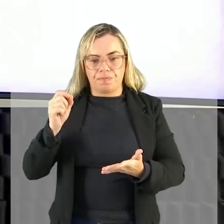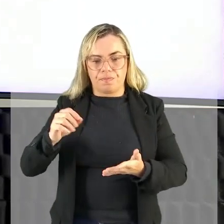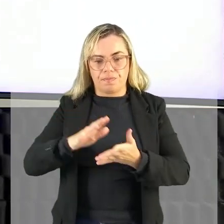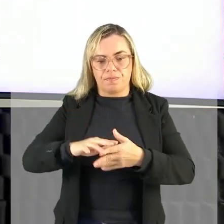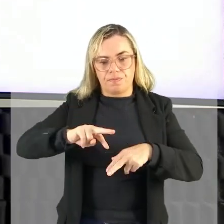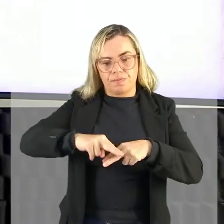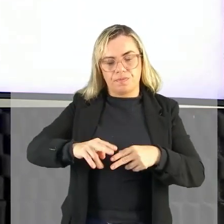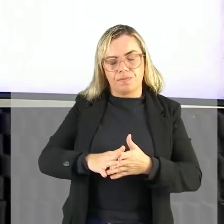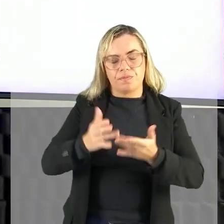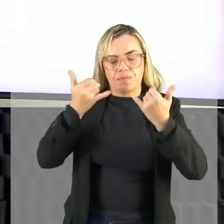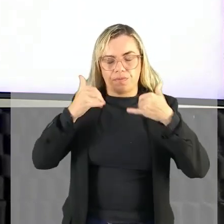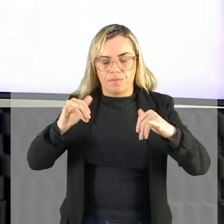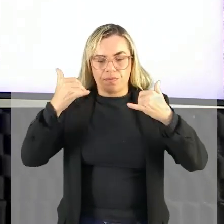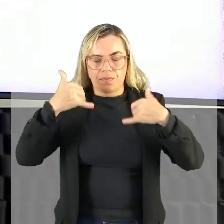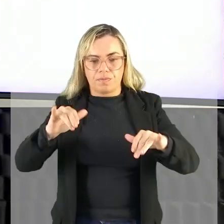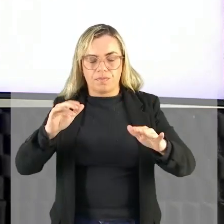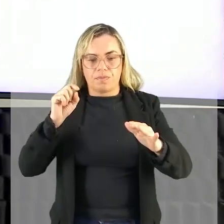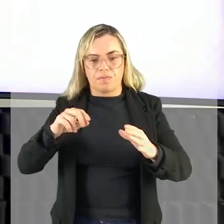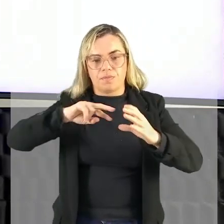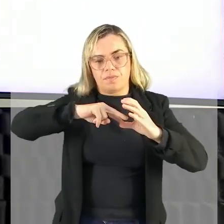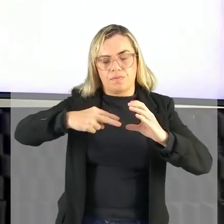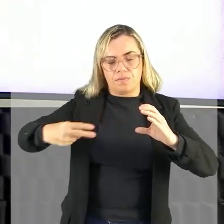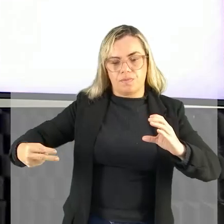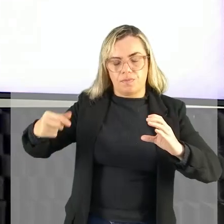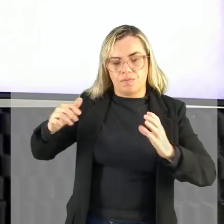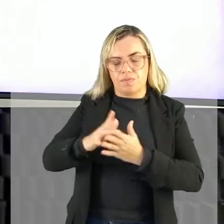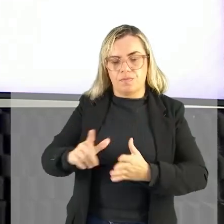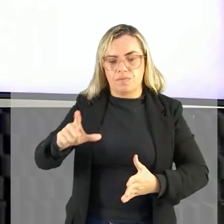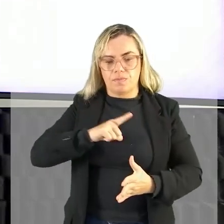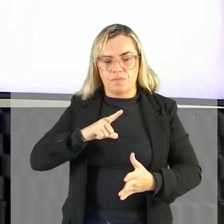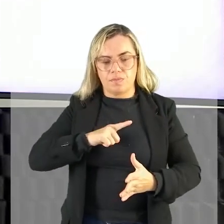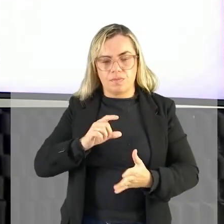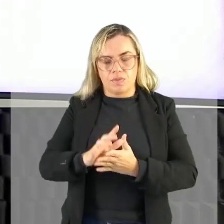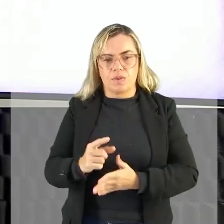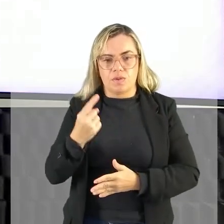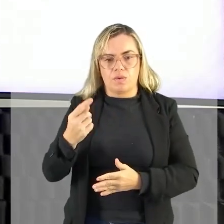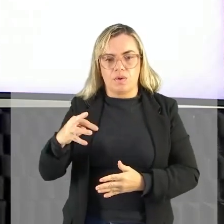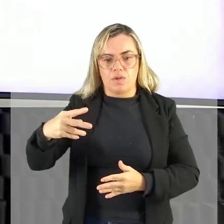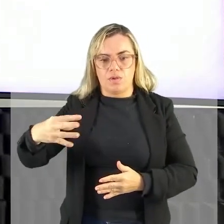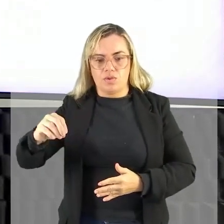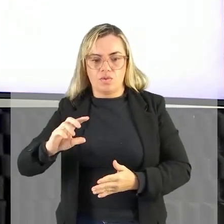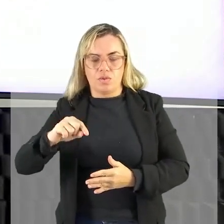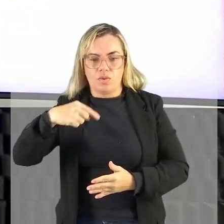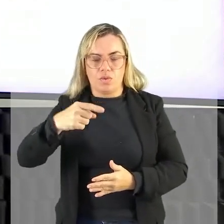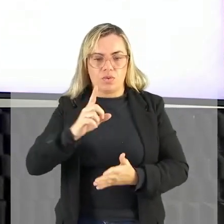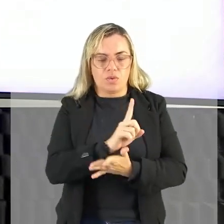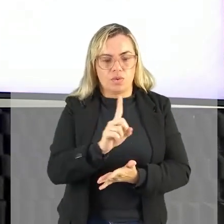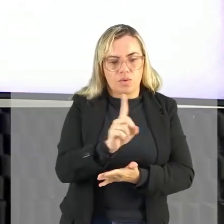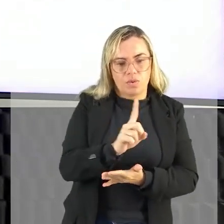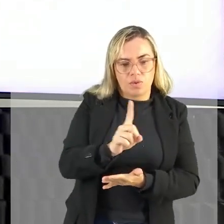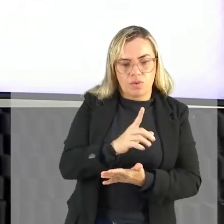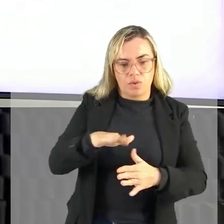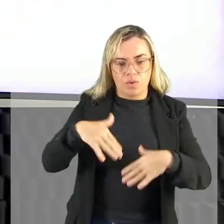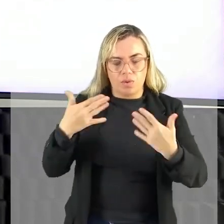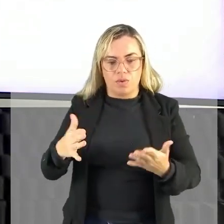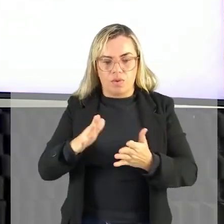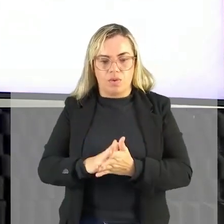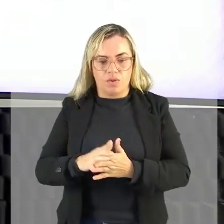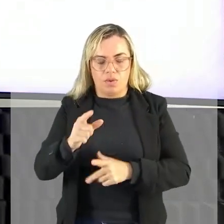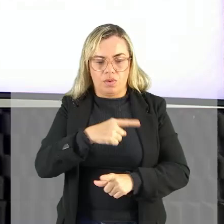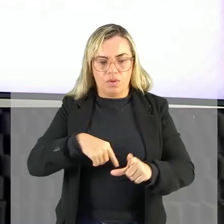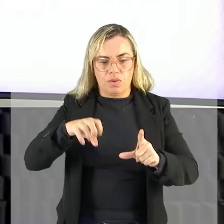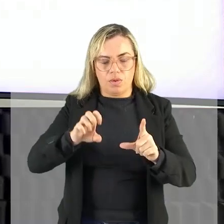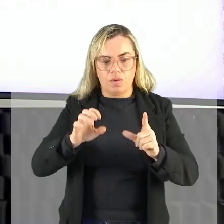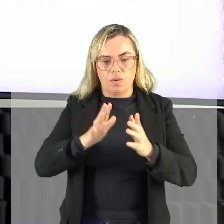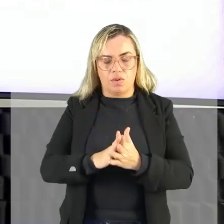a informação gênica está lá no cromossomo sexual, e que tem hora que um está ativo, o outro não, eu estou falando de uma expressividade variável,